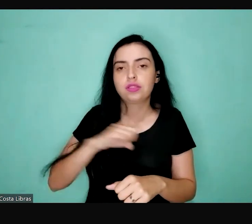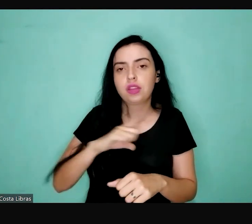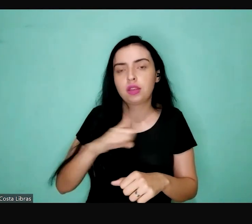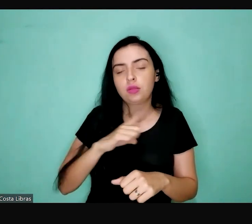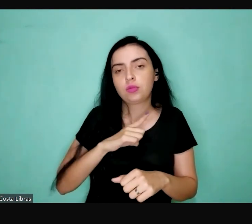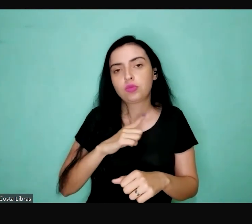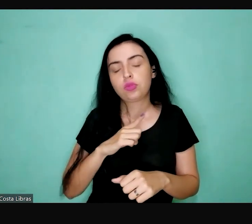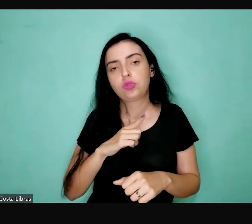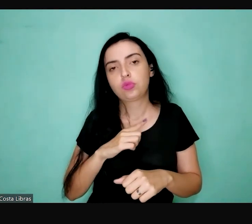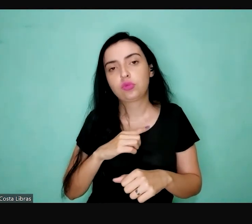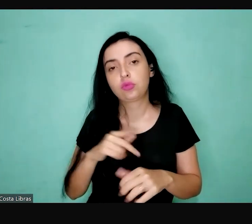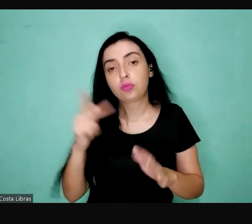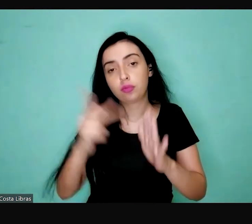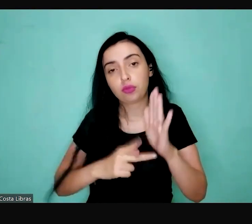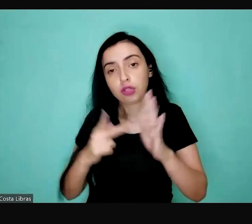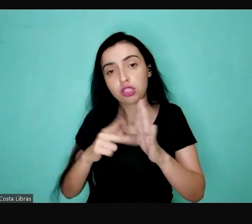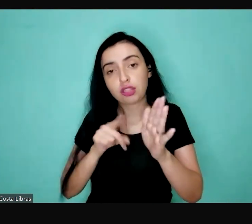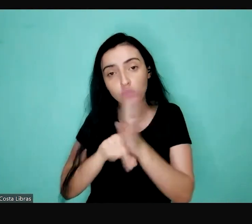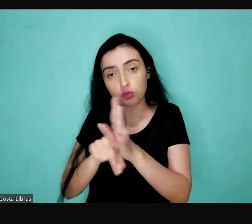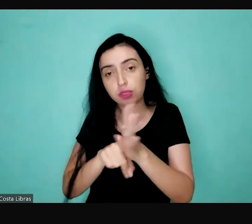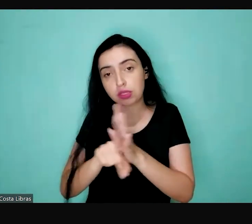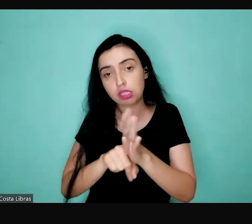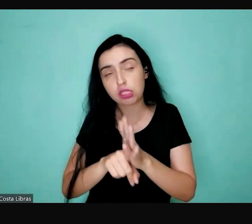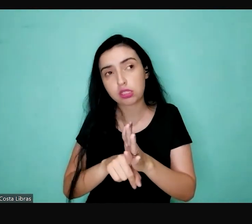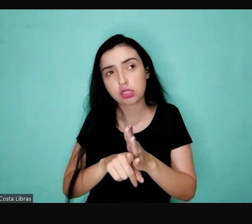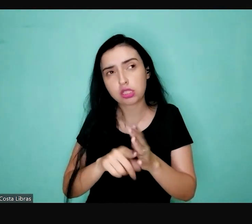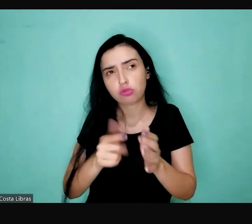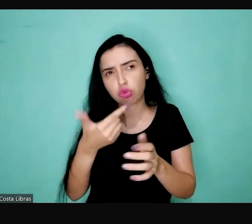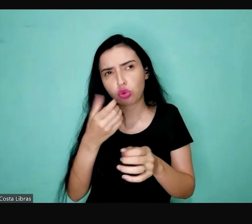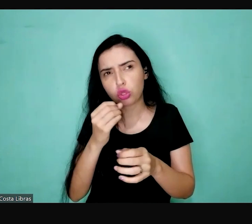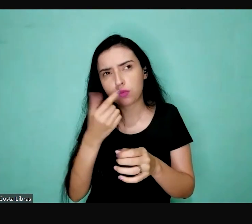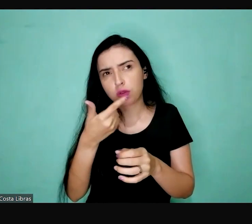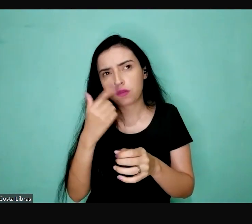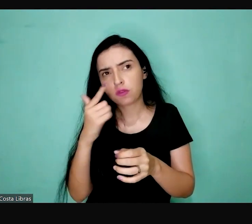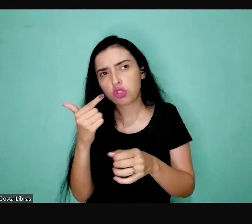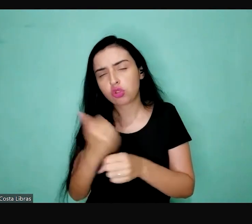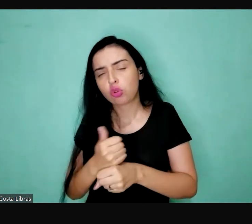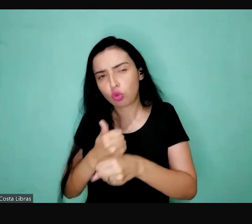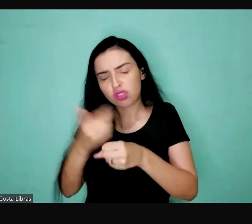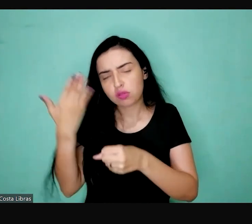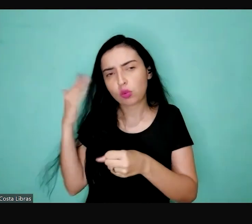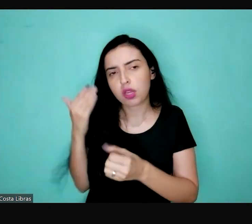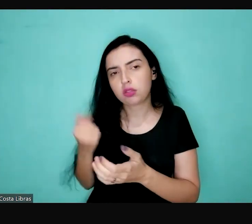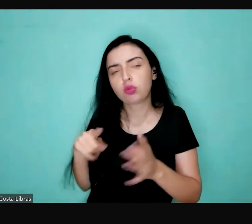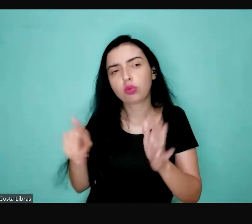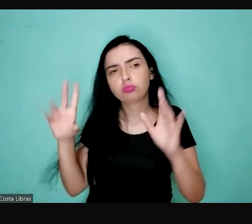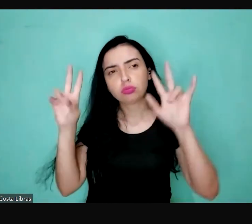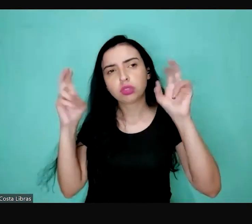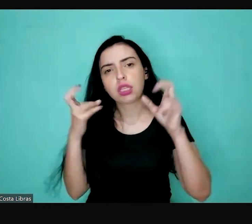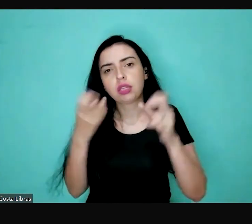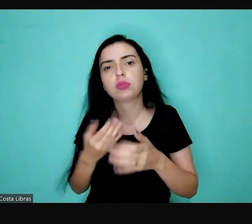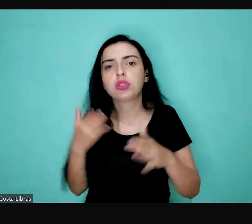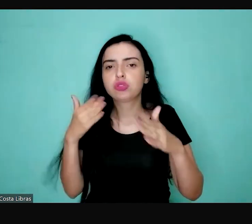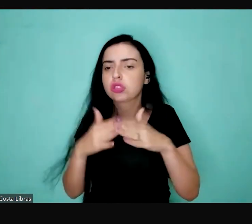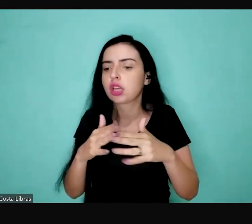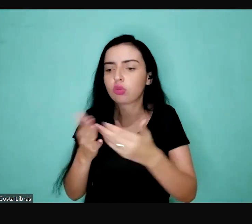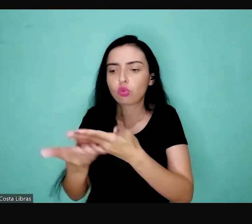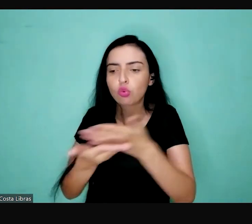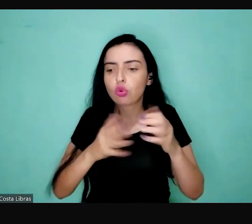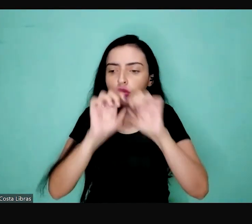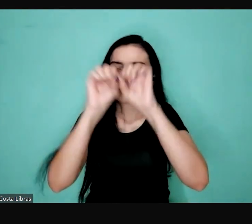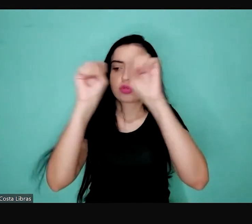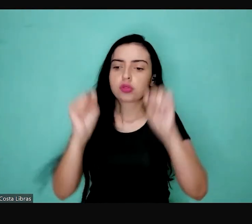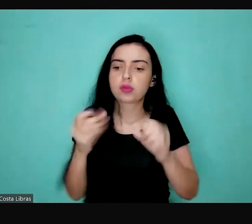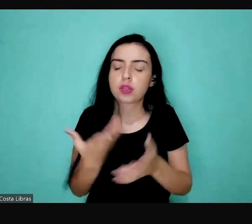um projeto de pesquisa desde 2022 sobre uma questão que, está chegando a todos os tribunais brasileiros,